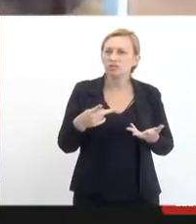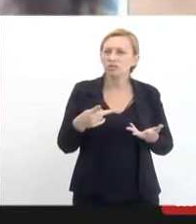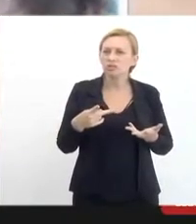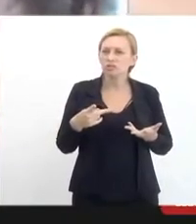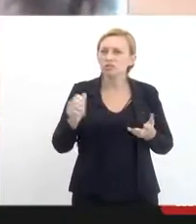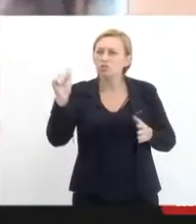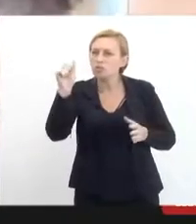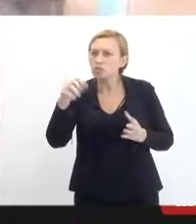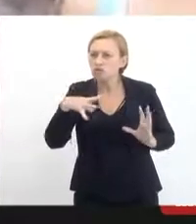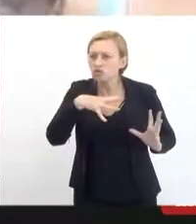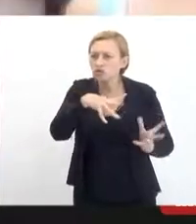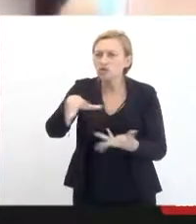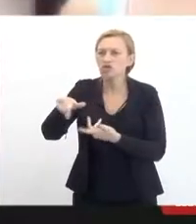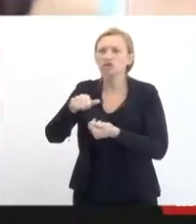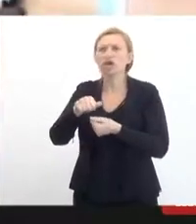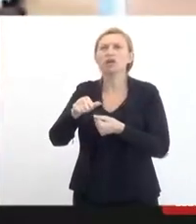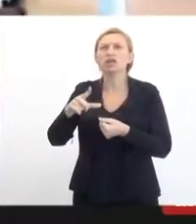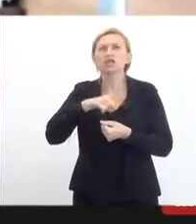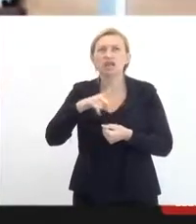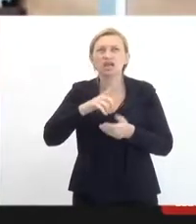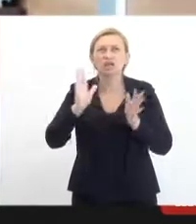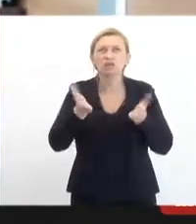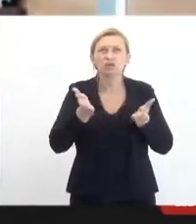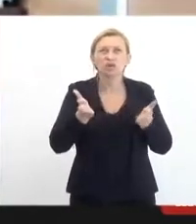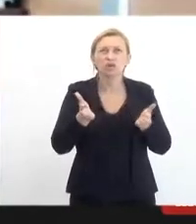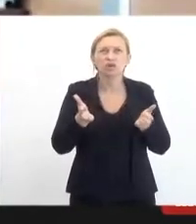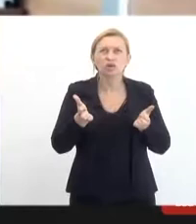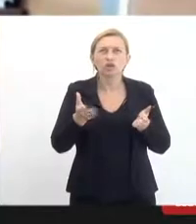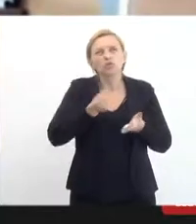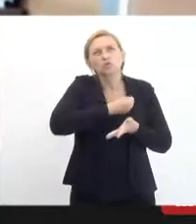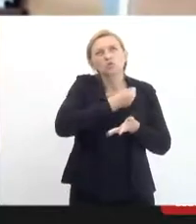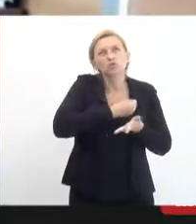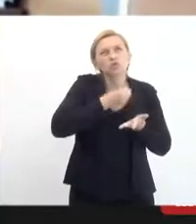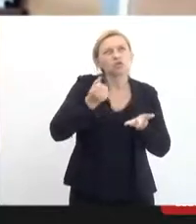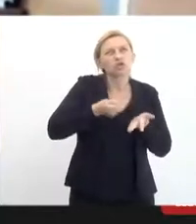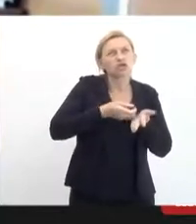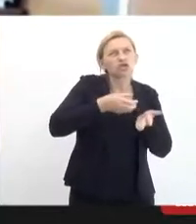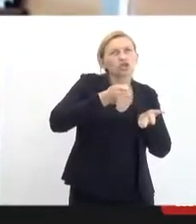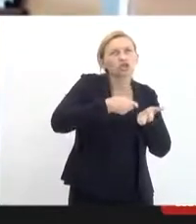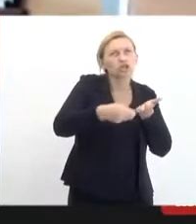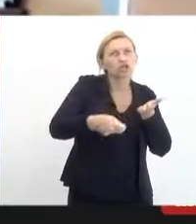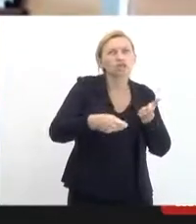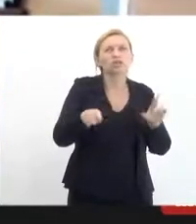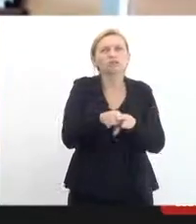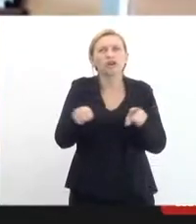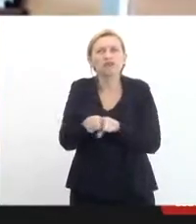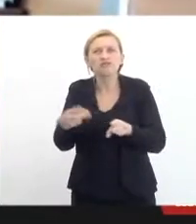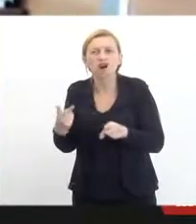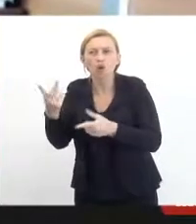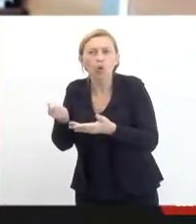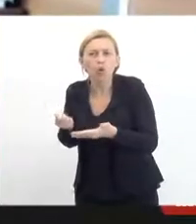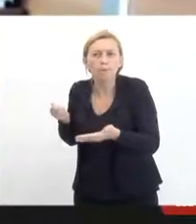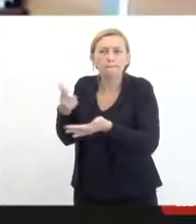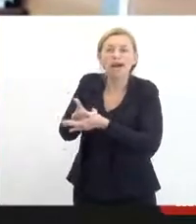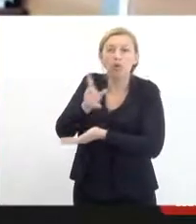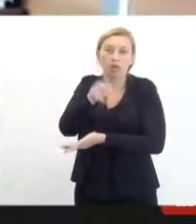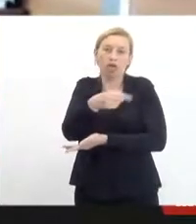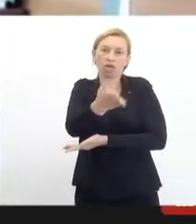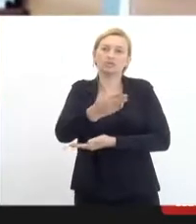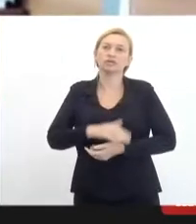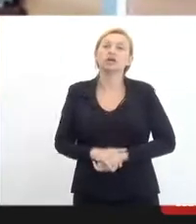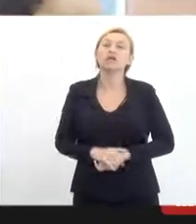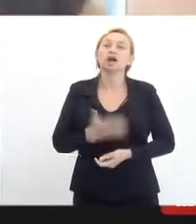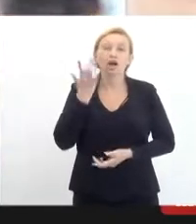global, a situação que nós temos entre número de inscrição e valores pagos é esse. Eu acho que é